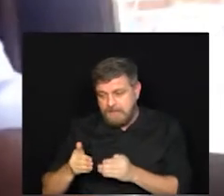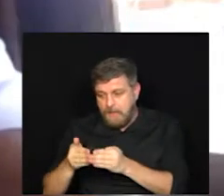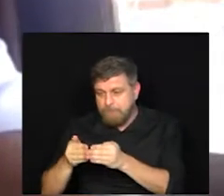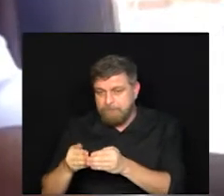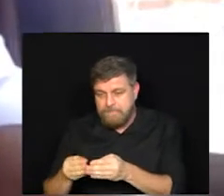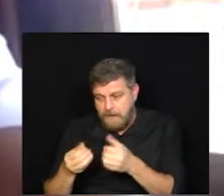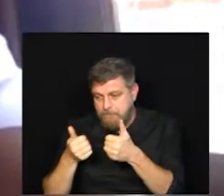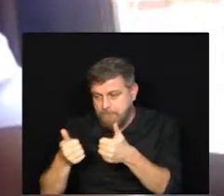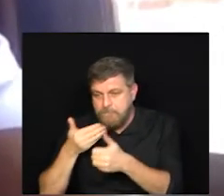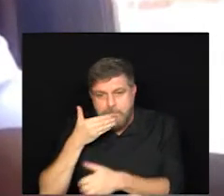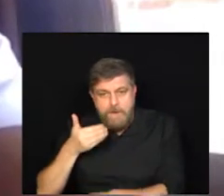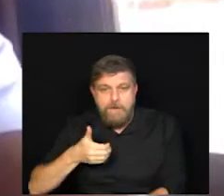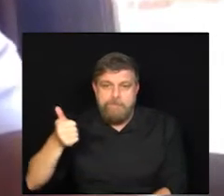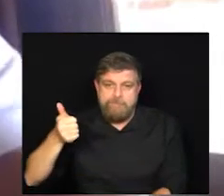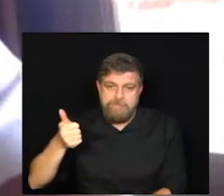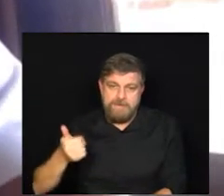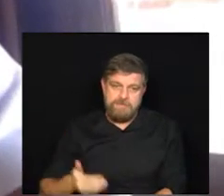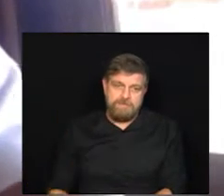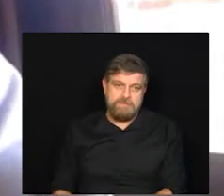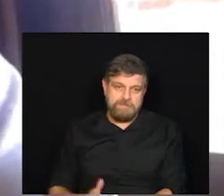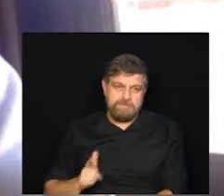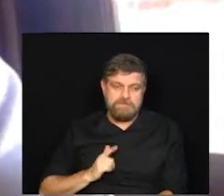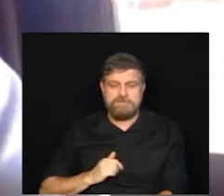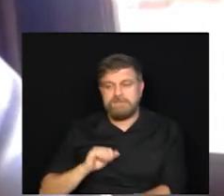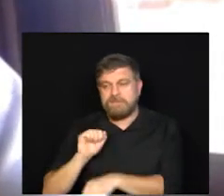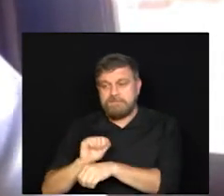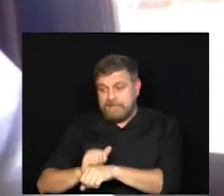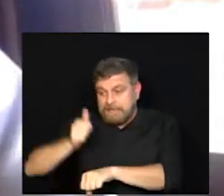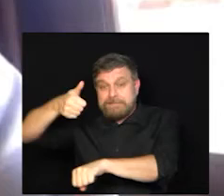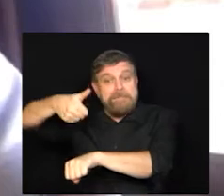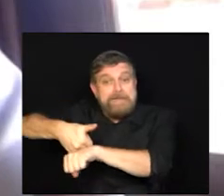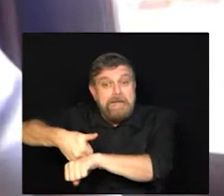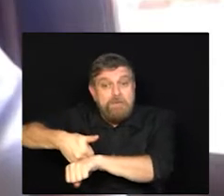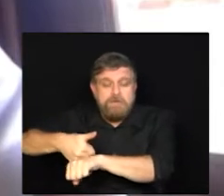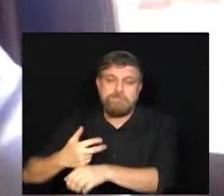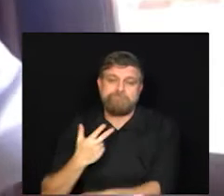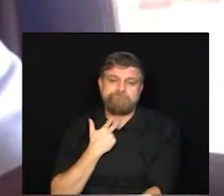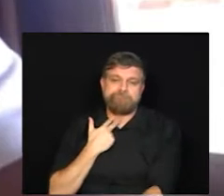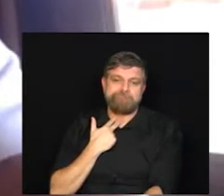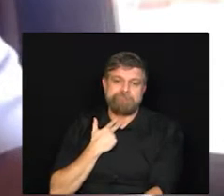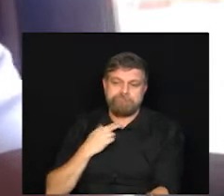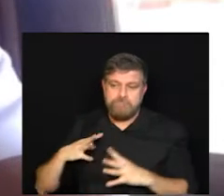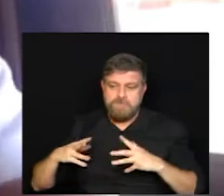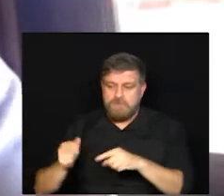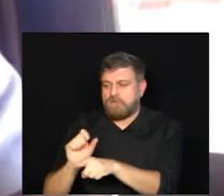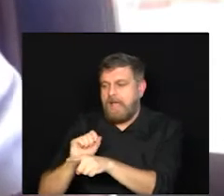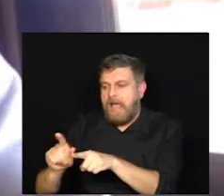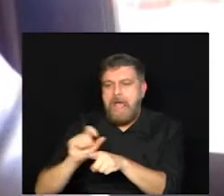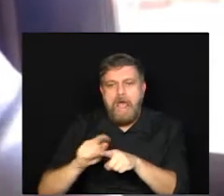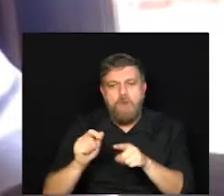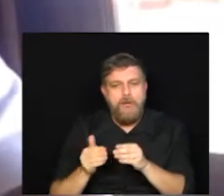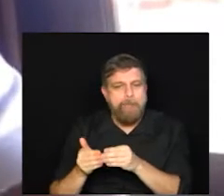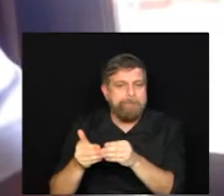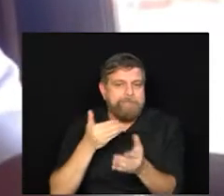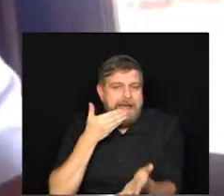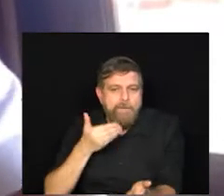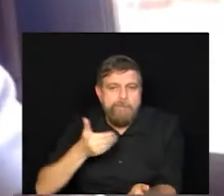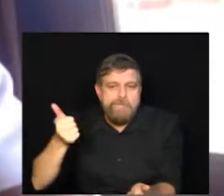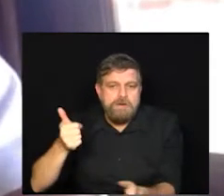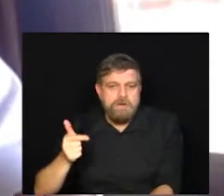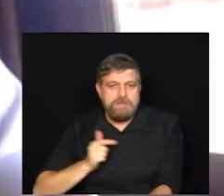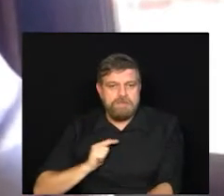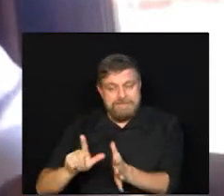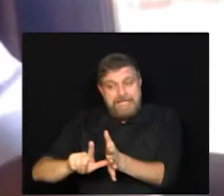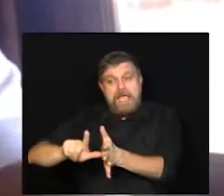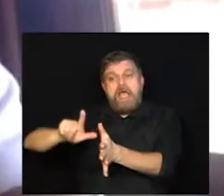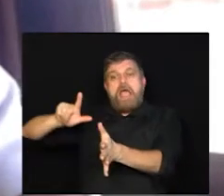novos e melhores são grandes. Se vai deixando muito para cima da hora, todos os competidores vão pegando as melhores oportunidades. Então você tem